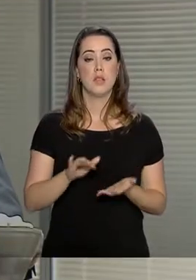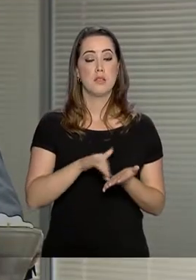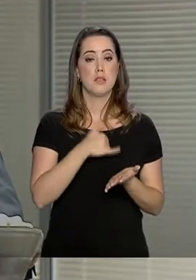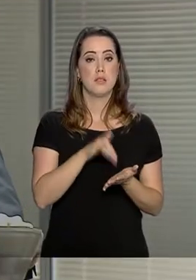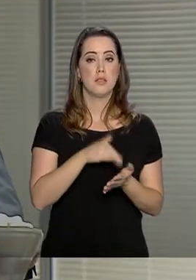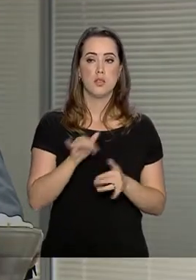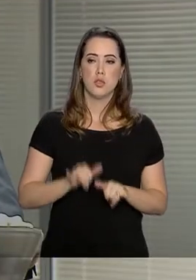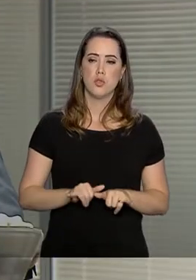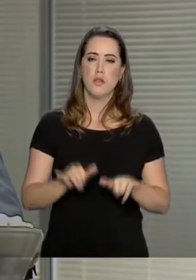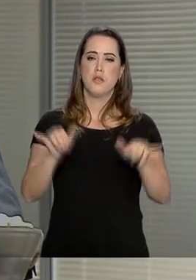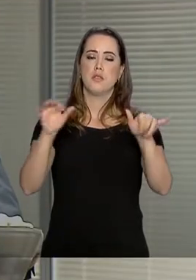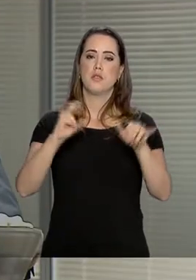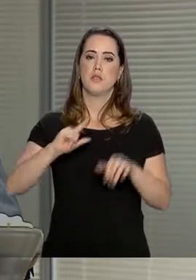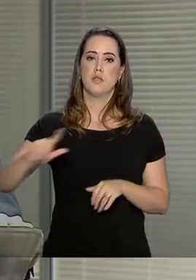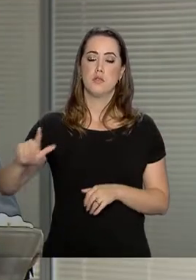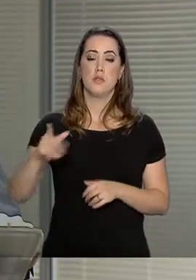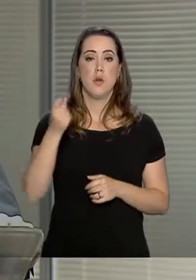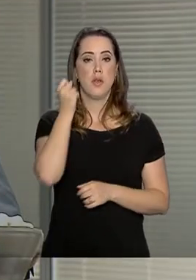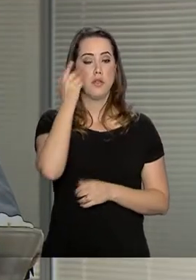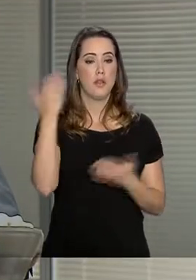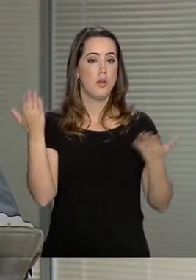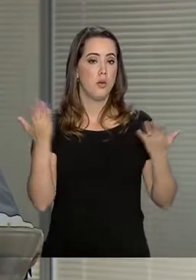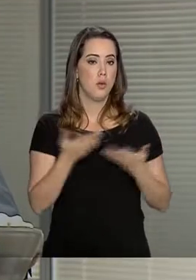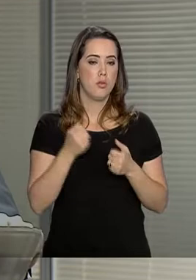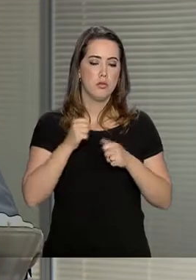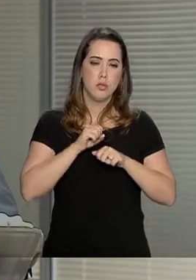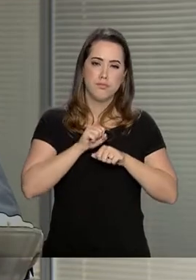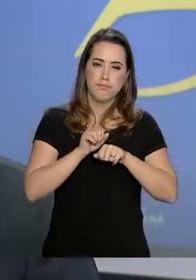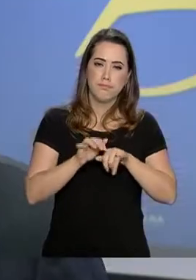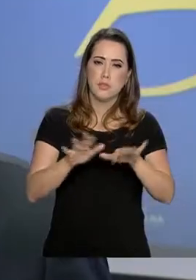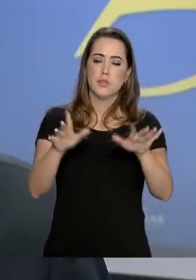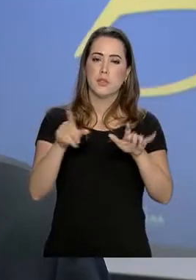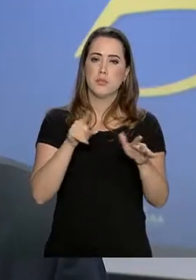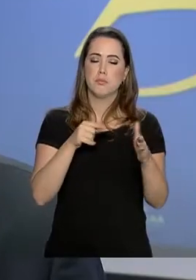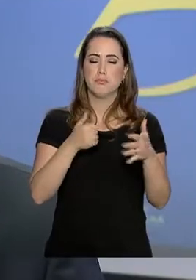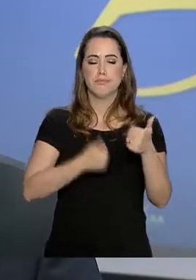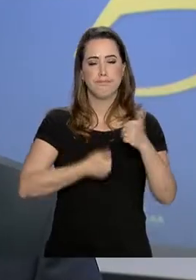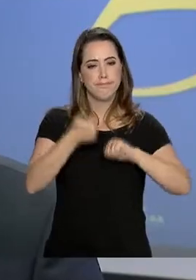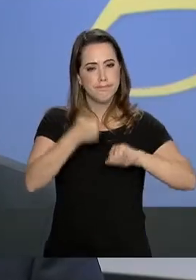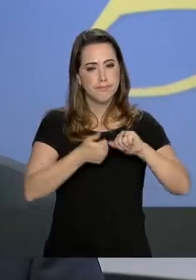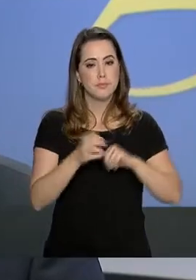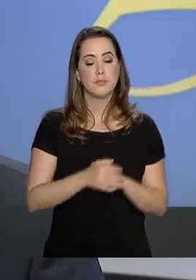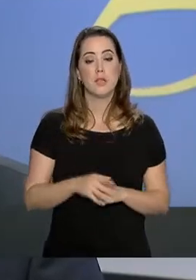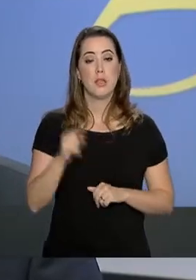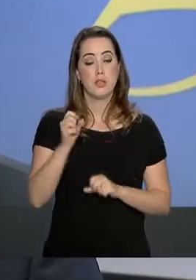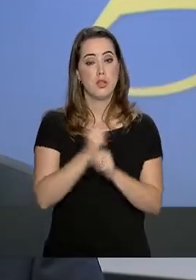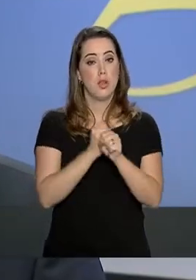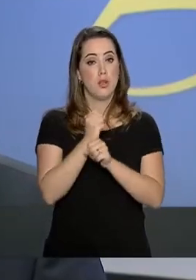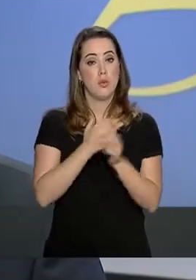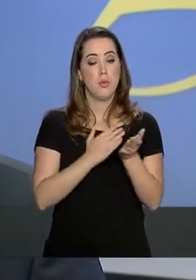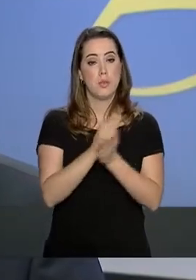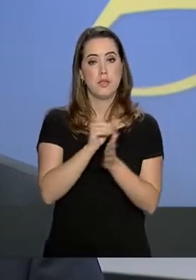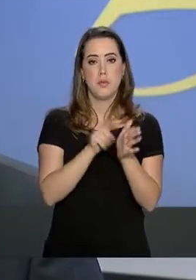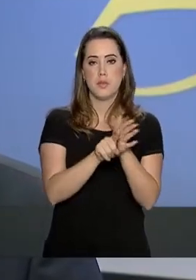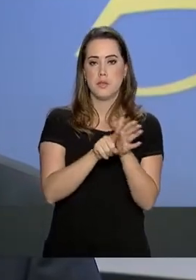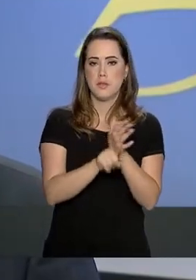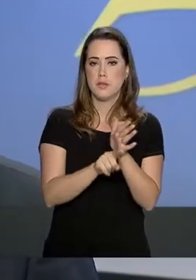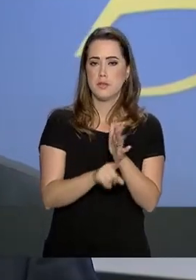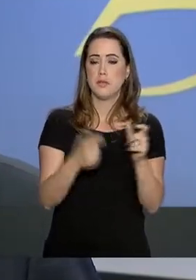de Aviação Civil, a ideia agora é expandir a avaliação. Esse ano, provavelmente, vamos começar a pesquisa também dos